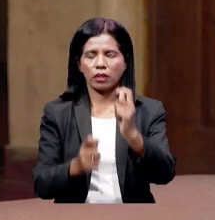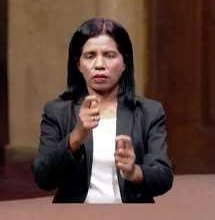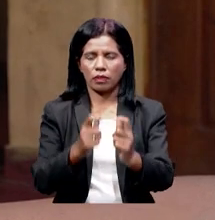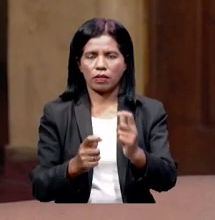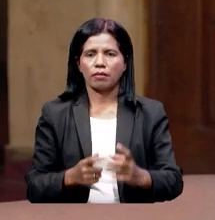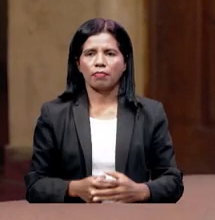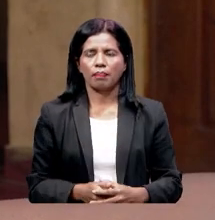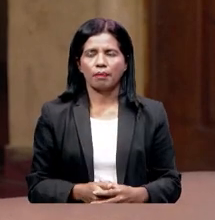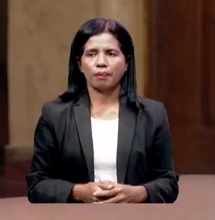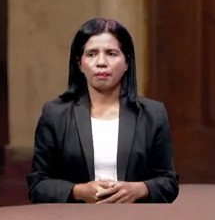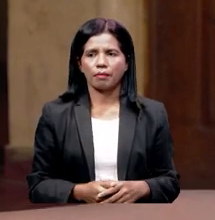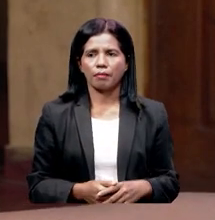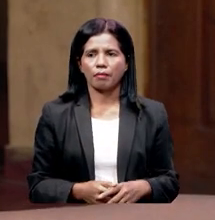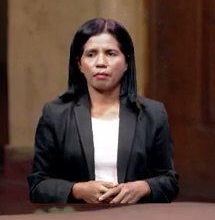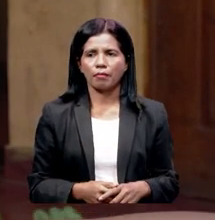bem,